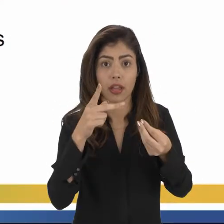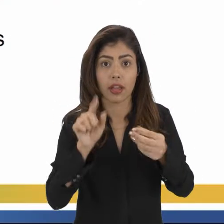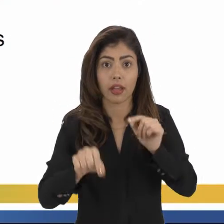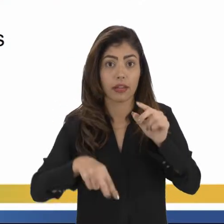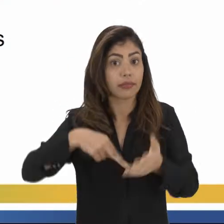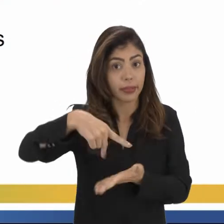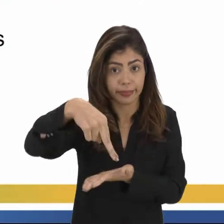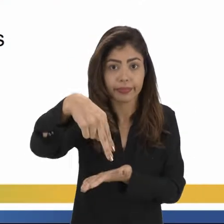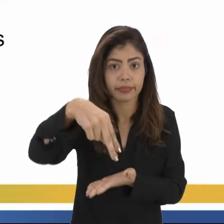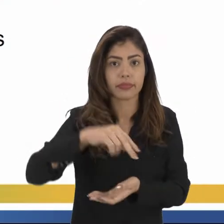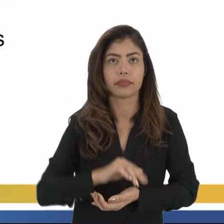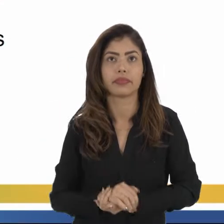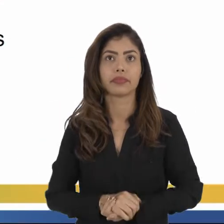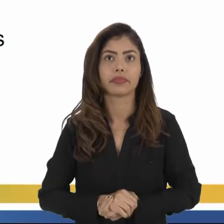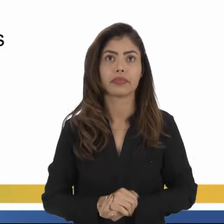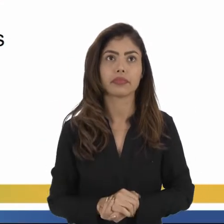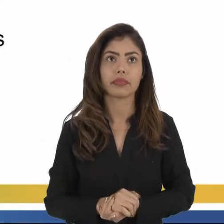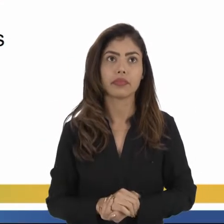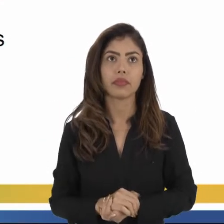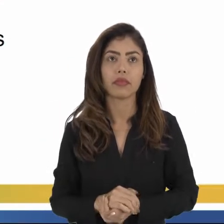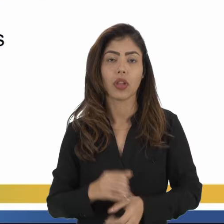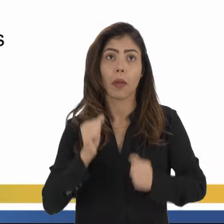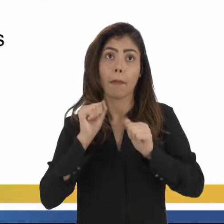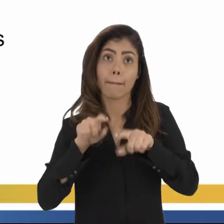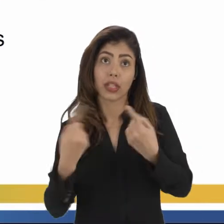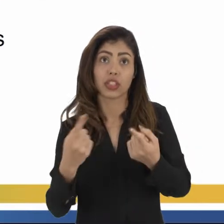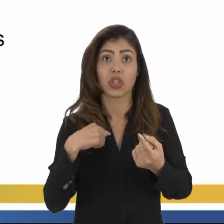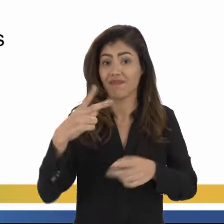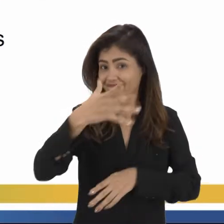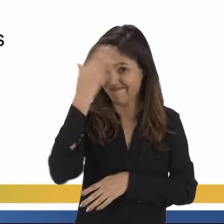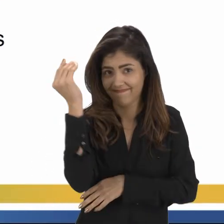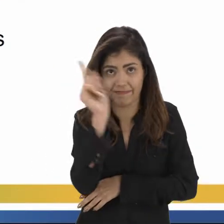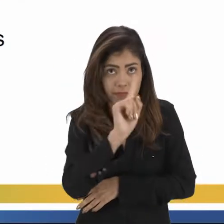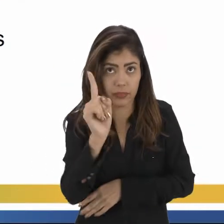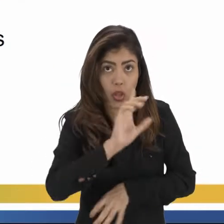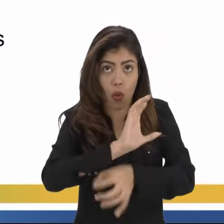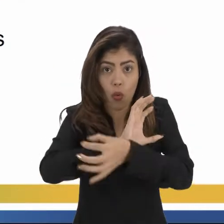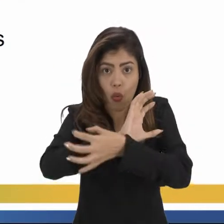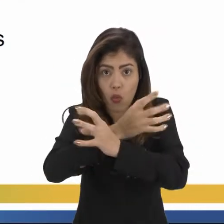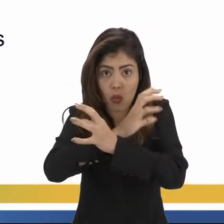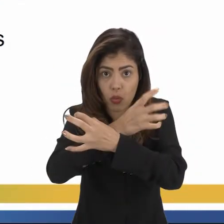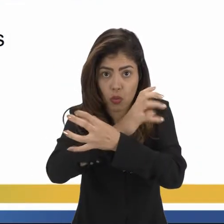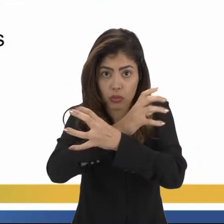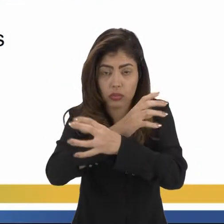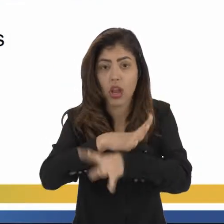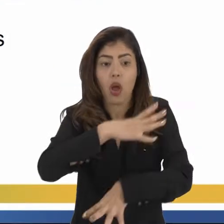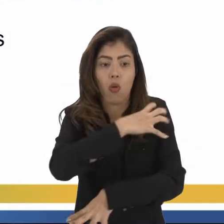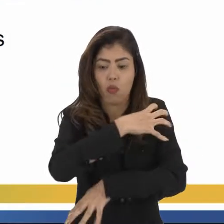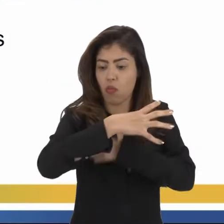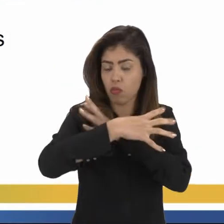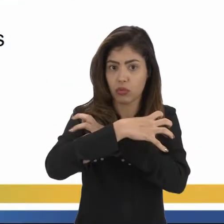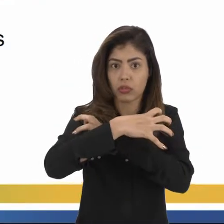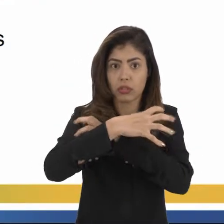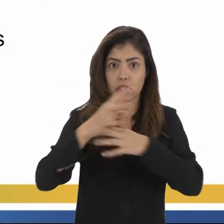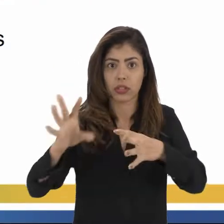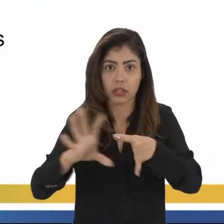a locomoção. Porém, nós não podemos esquecer que os ossos e os nossos músculos